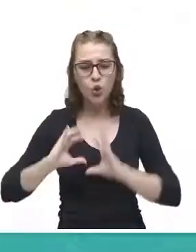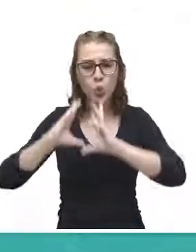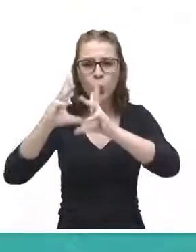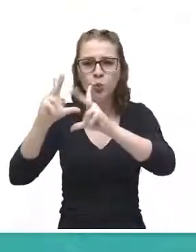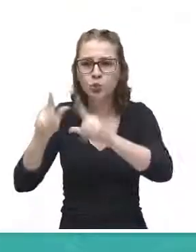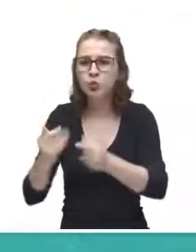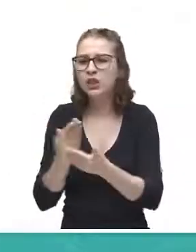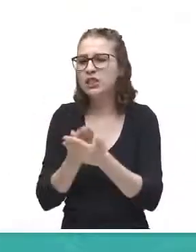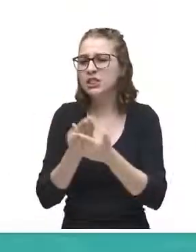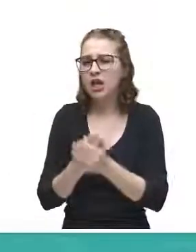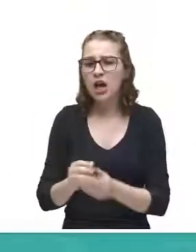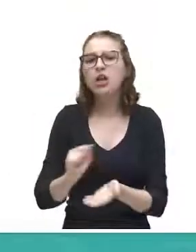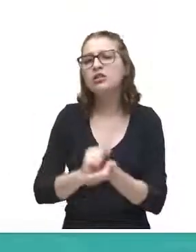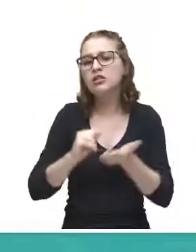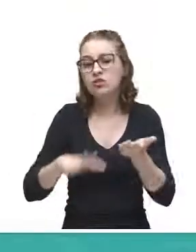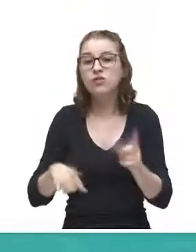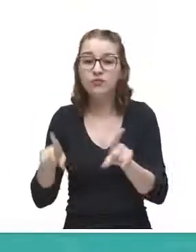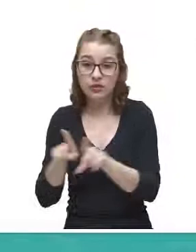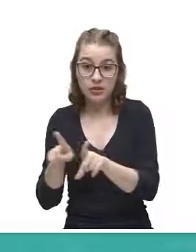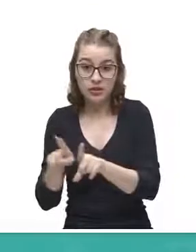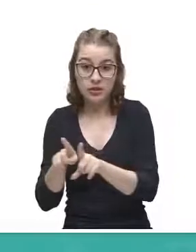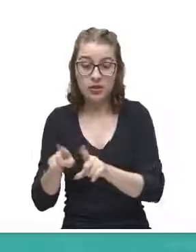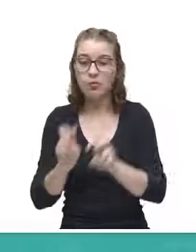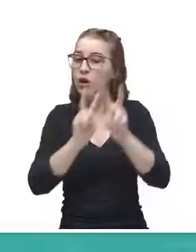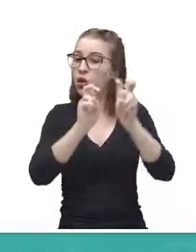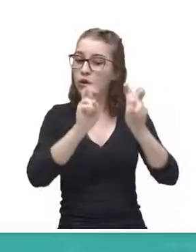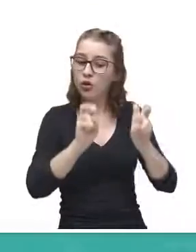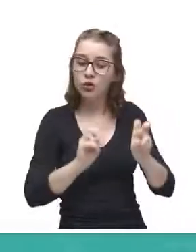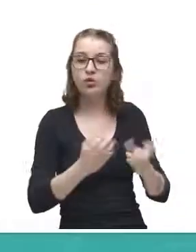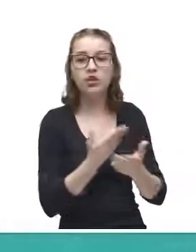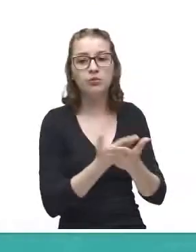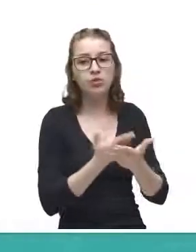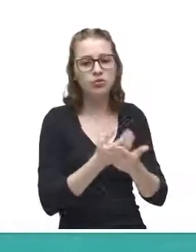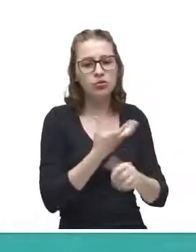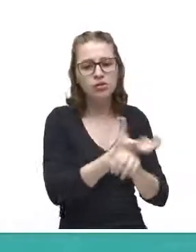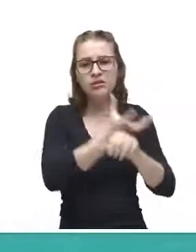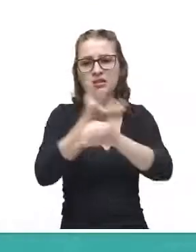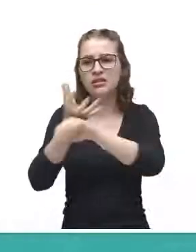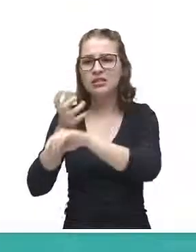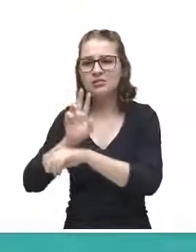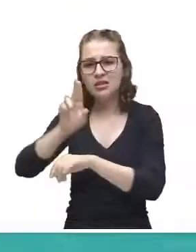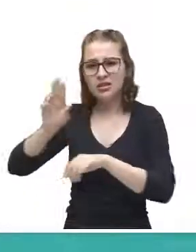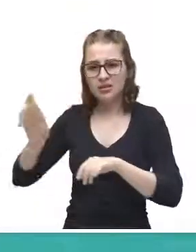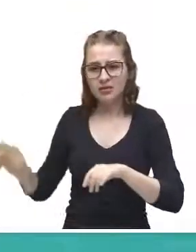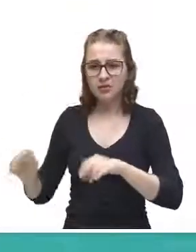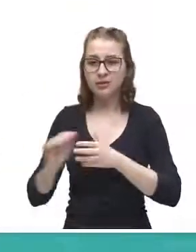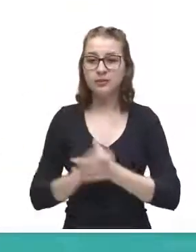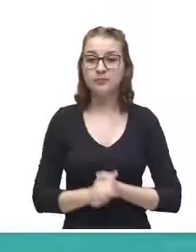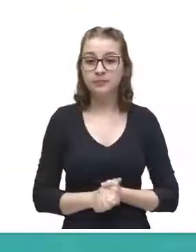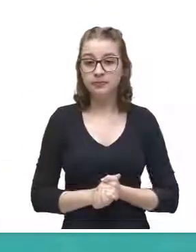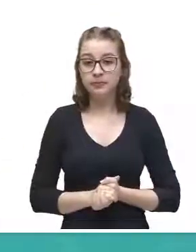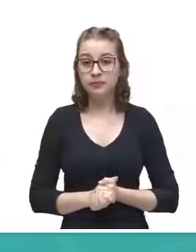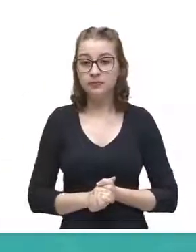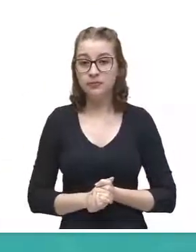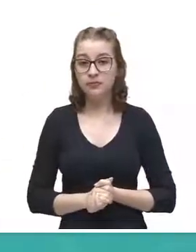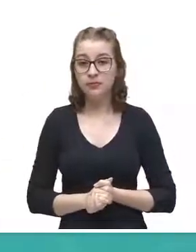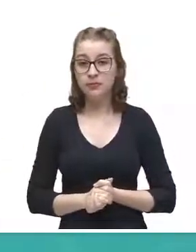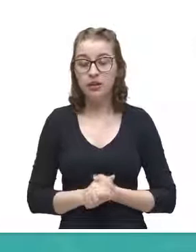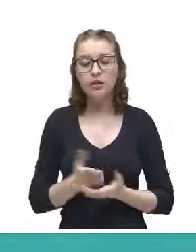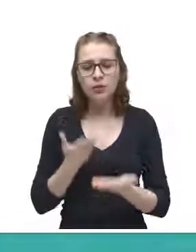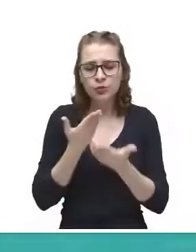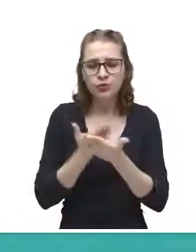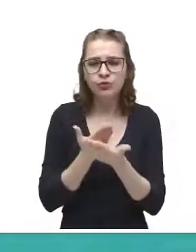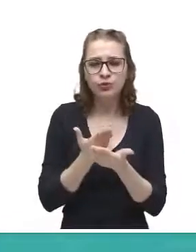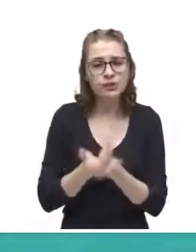que estarão relacionadas às nossas aulas aí de geografia e de todas as outras disciplinas, ok? Então vamos lá, estudar